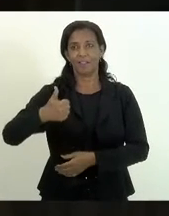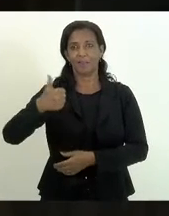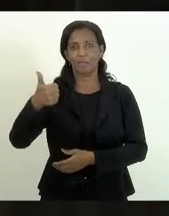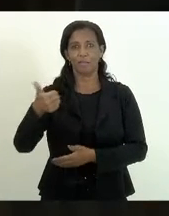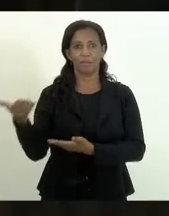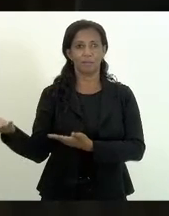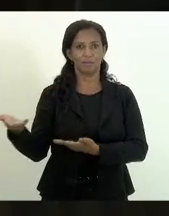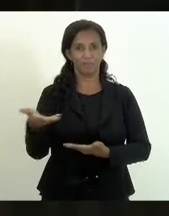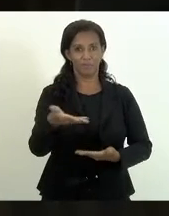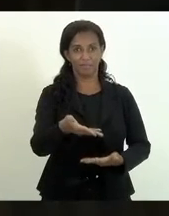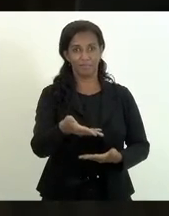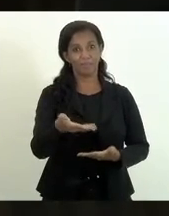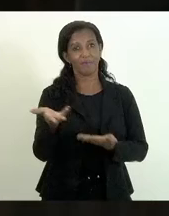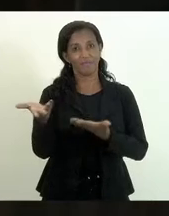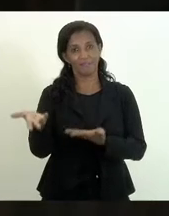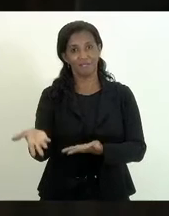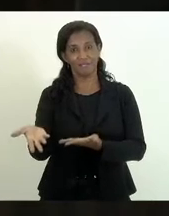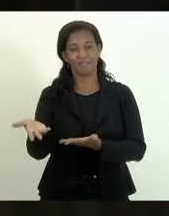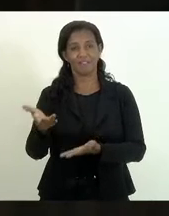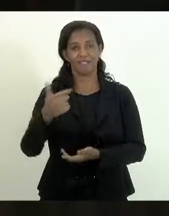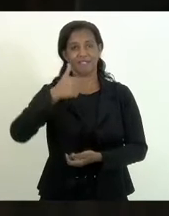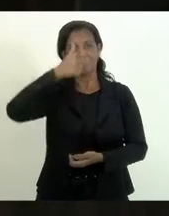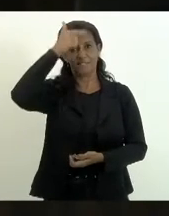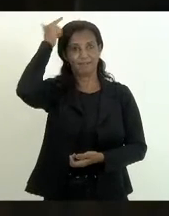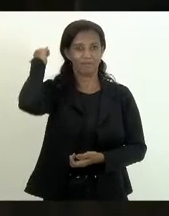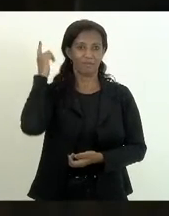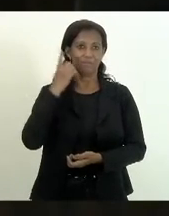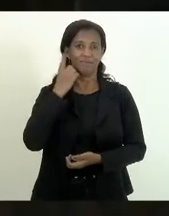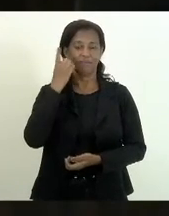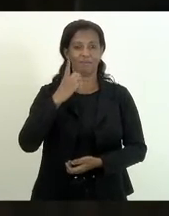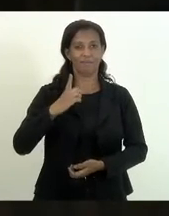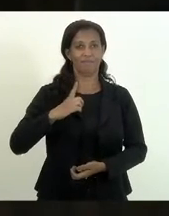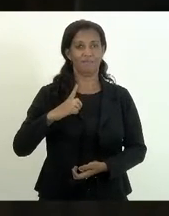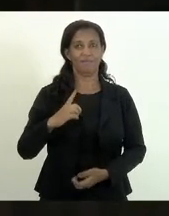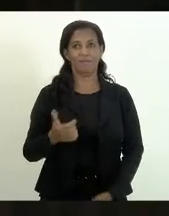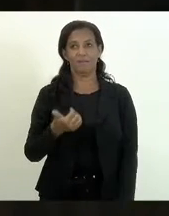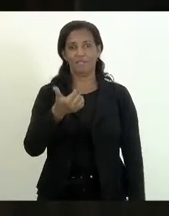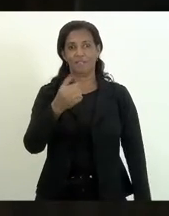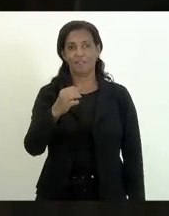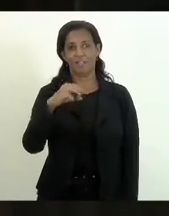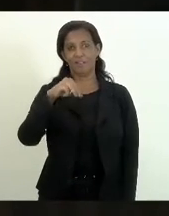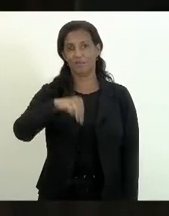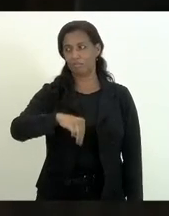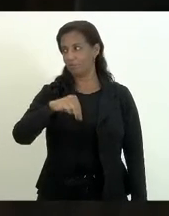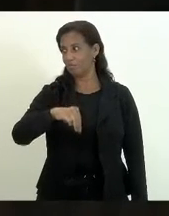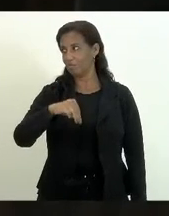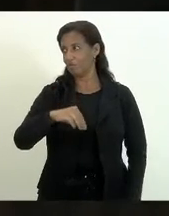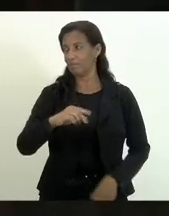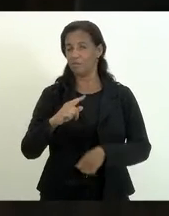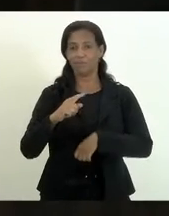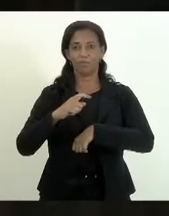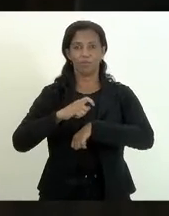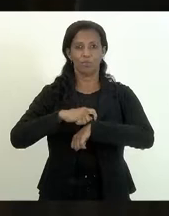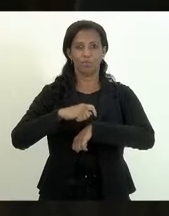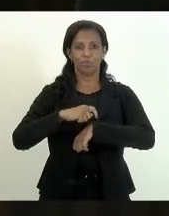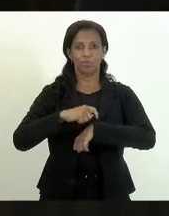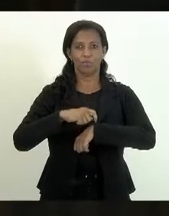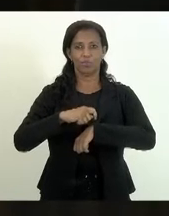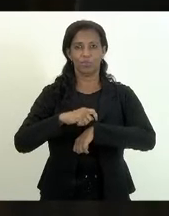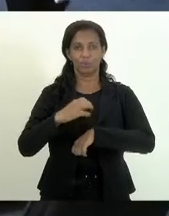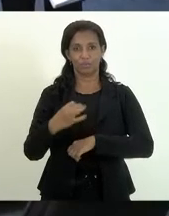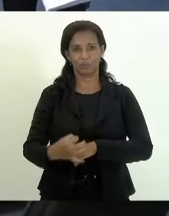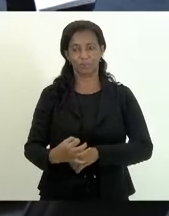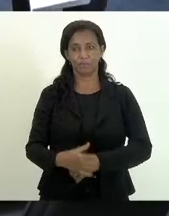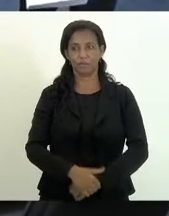primeiro orador inscrito é o Nobre Deputado Luiz Paulo vossa excelência dispõe de dez minutos o tempo regimental